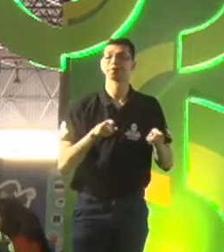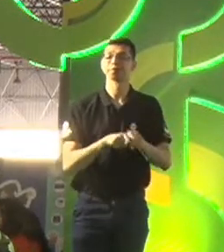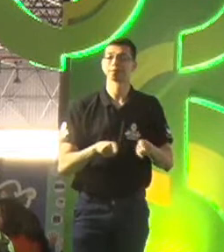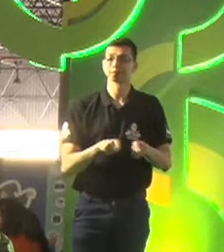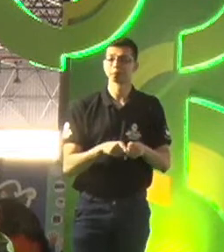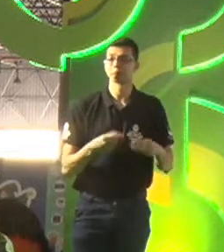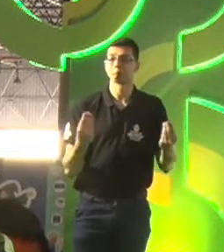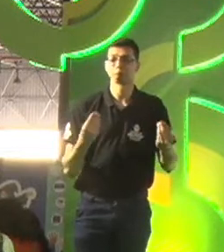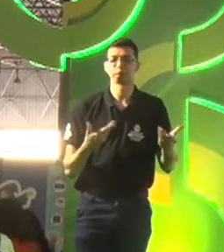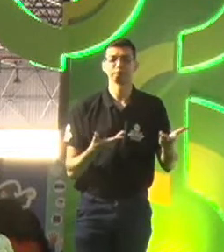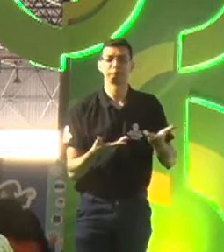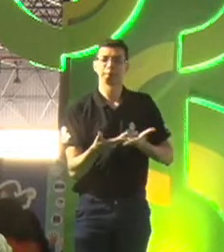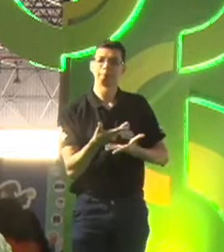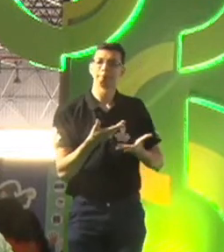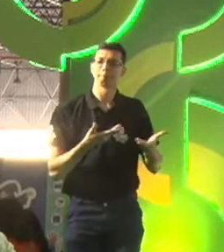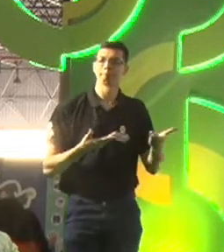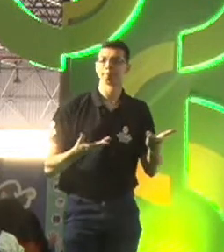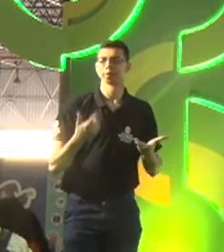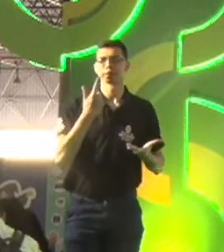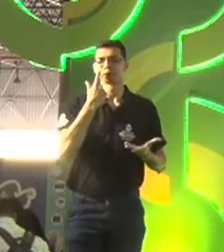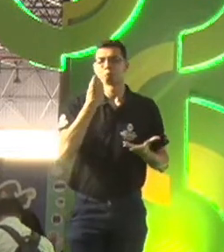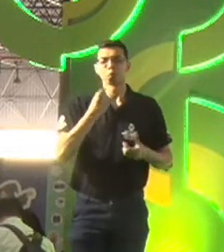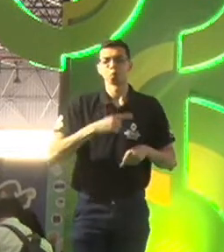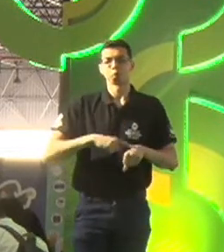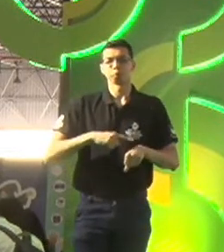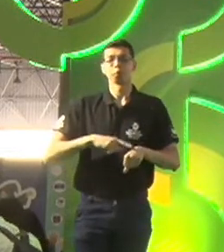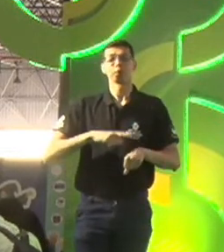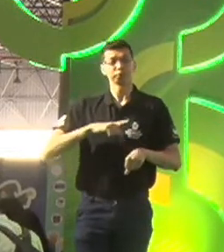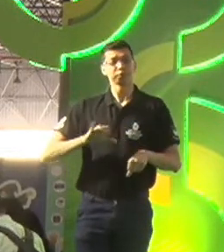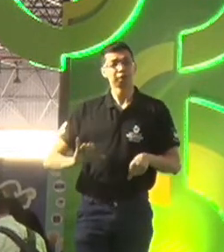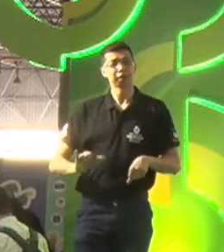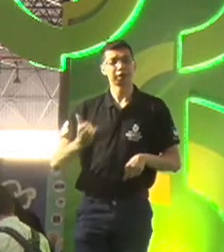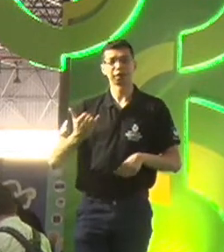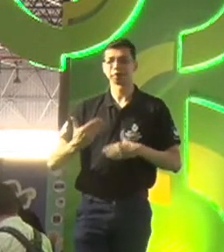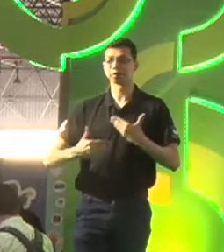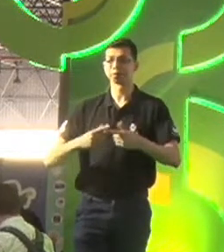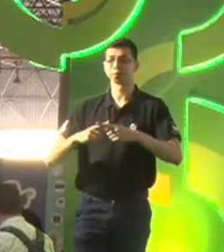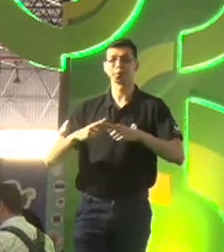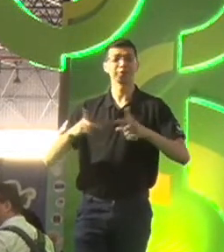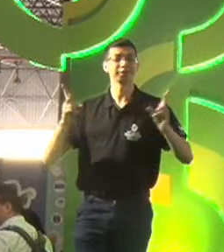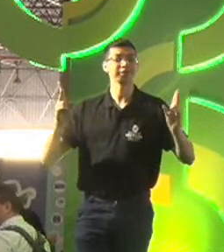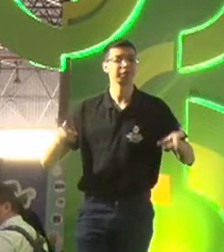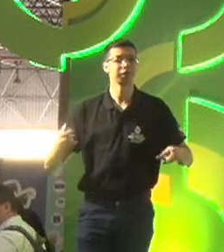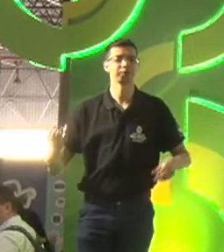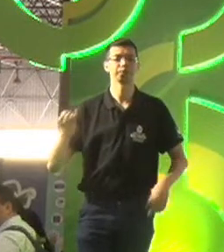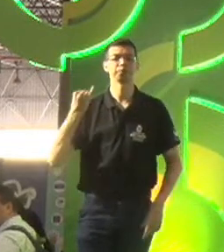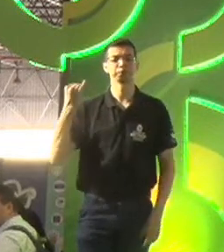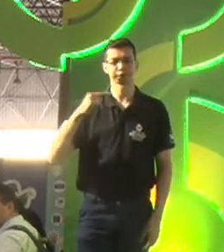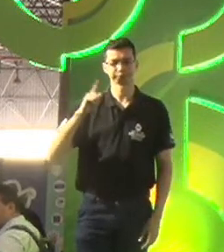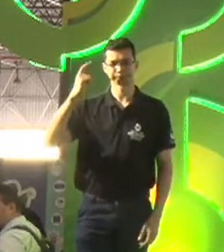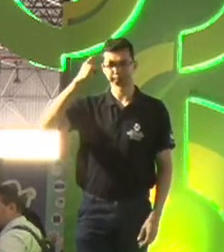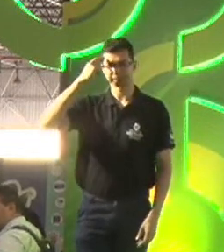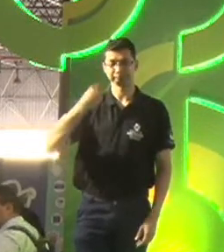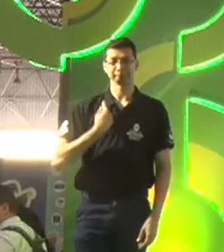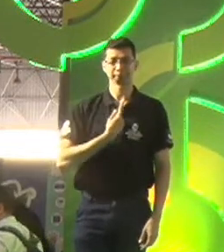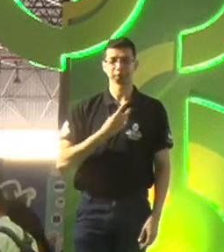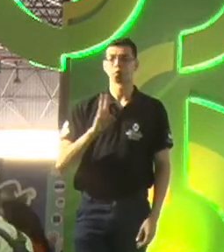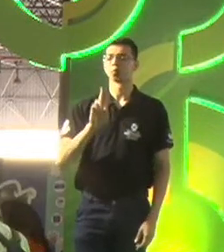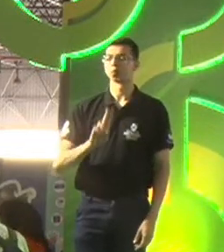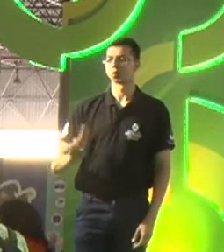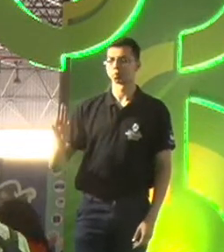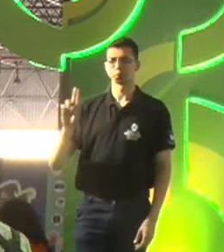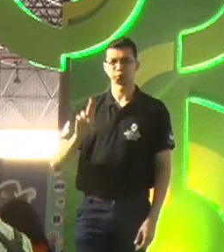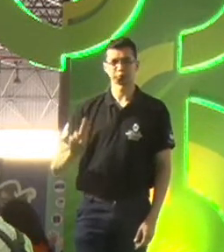vai estar interagindo de como você tem esses momentos porque é sempre muito importante você pensar que a gente é usuário